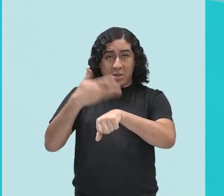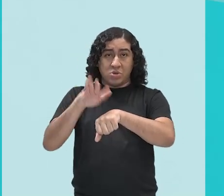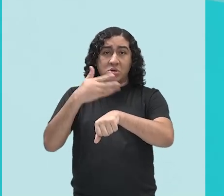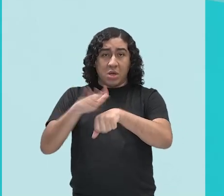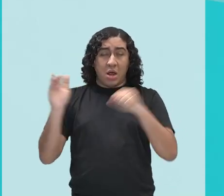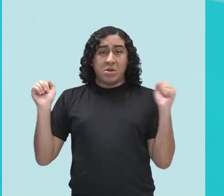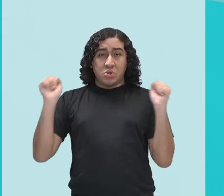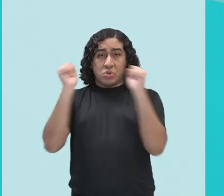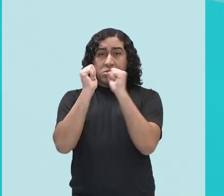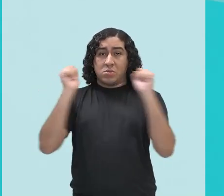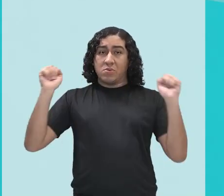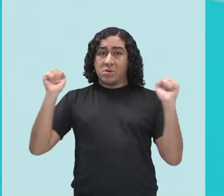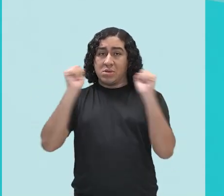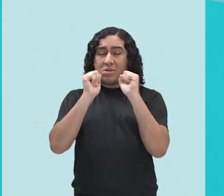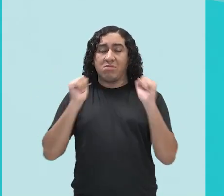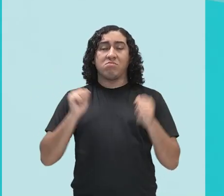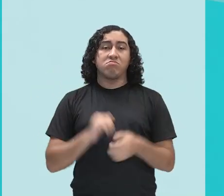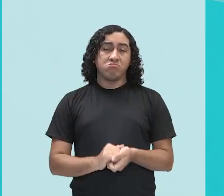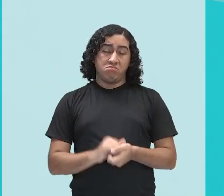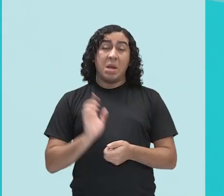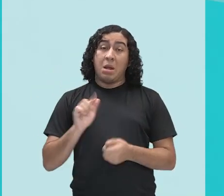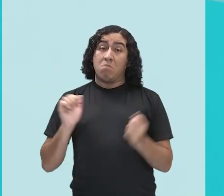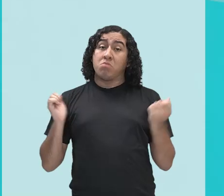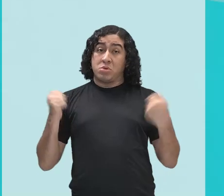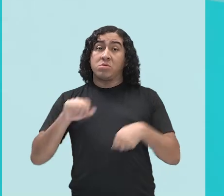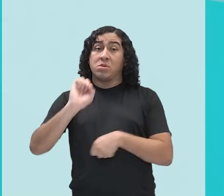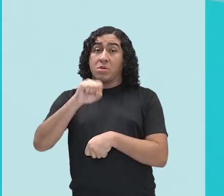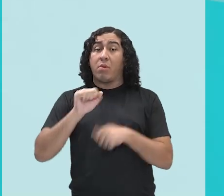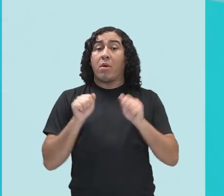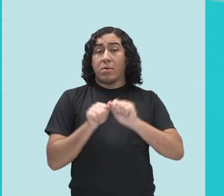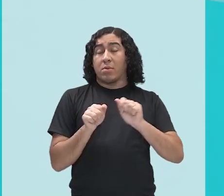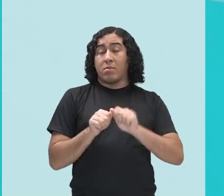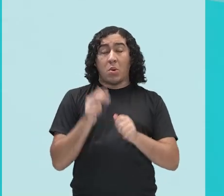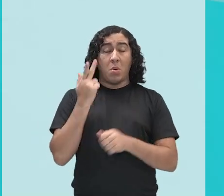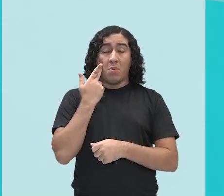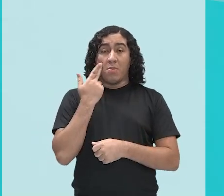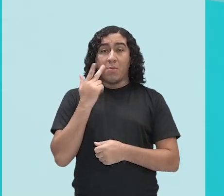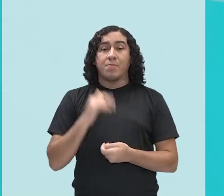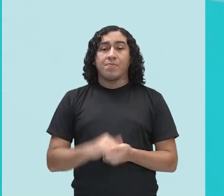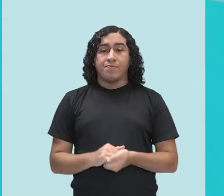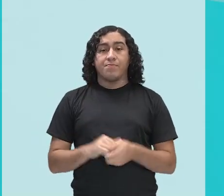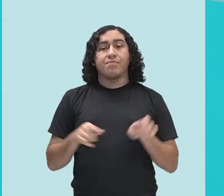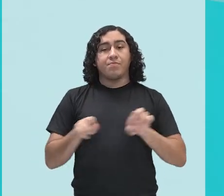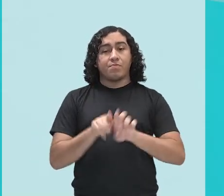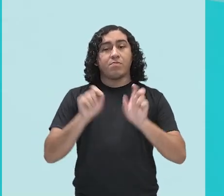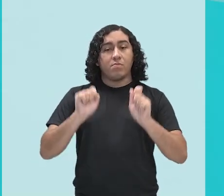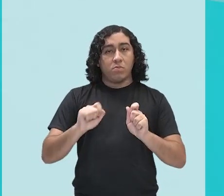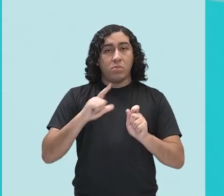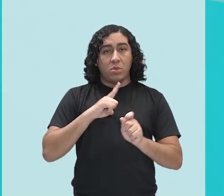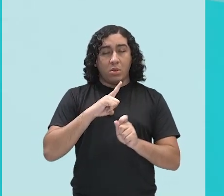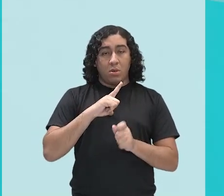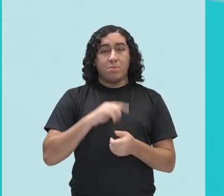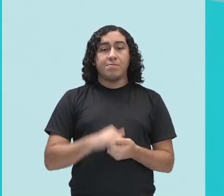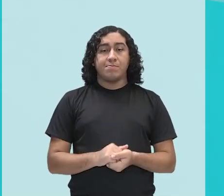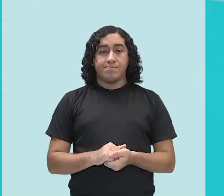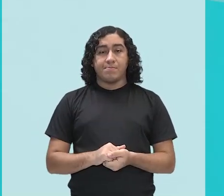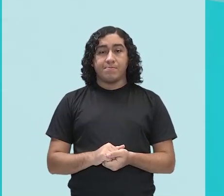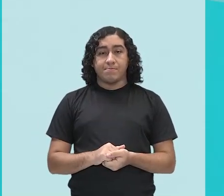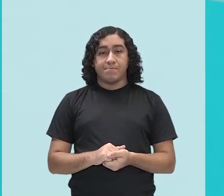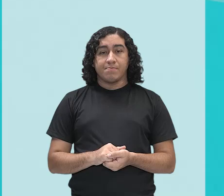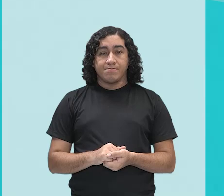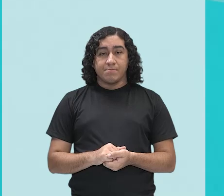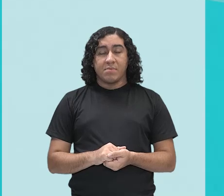alternativos. Então é algo que é possível de você fazer, né? Outra coisa, dá para fazer exercícios físicos também,